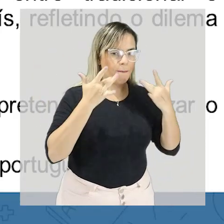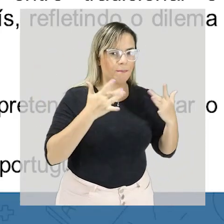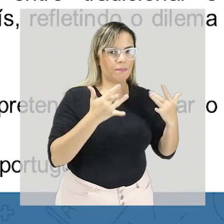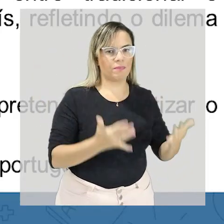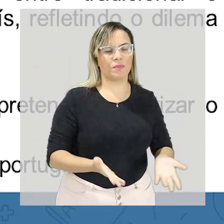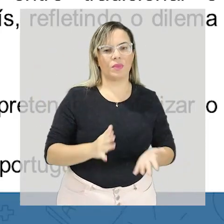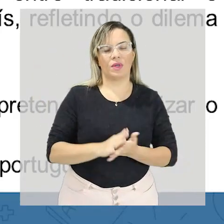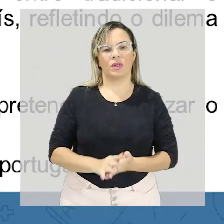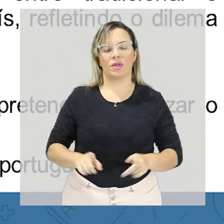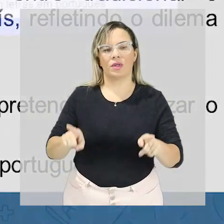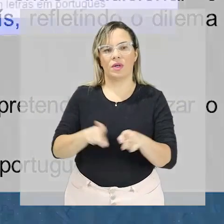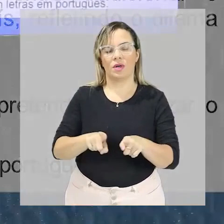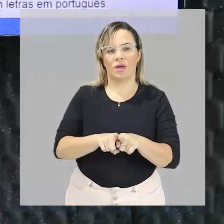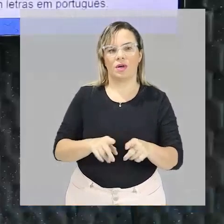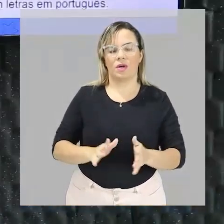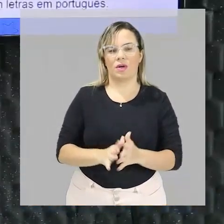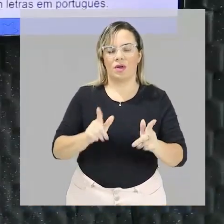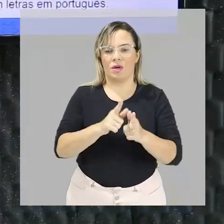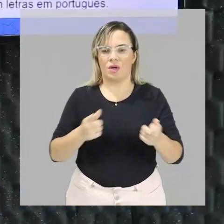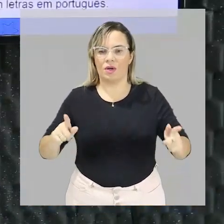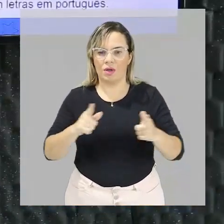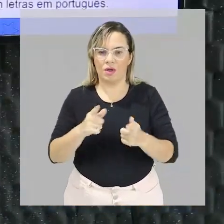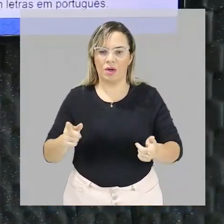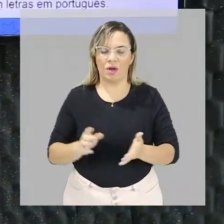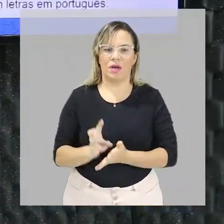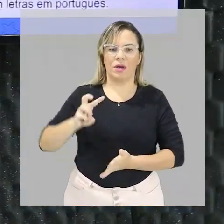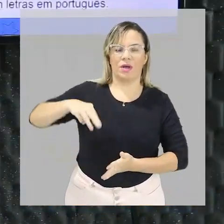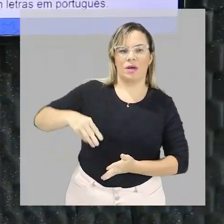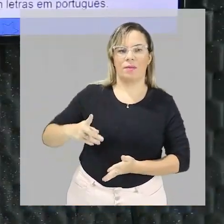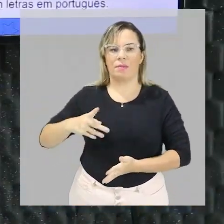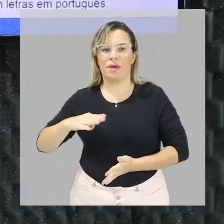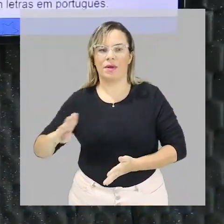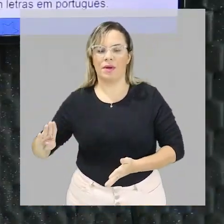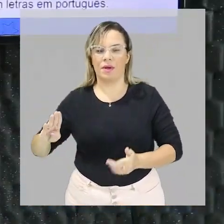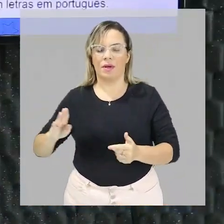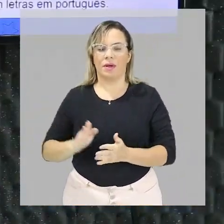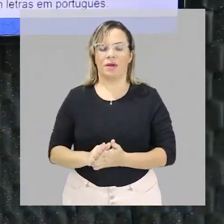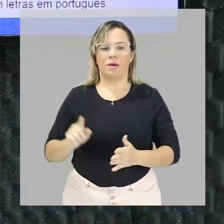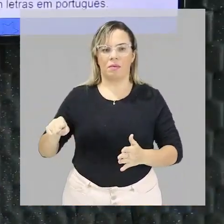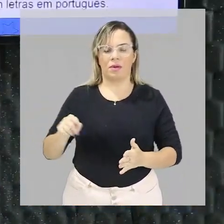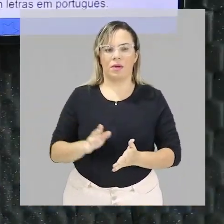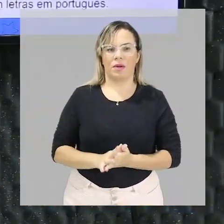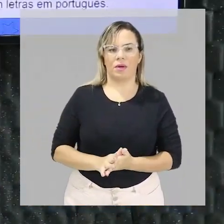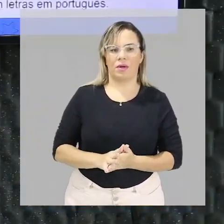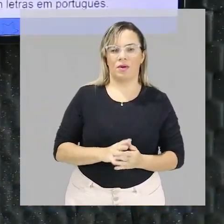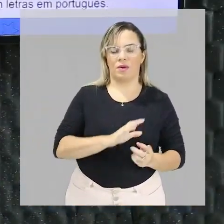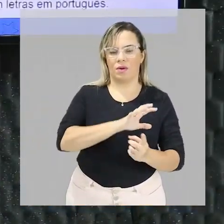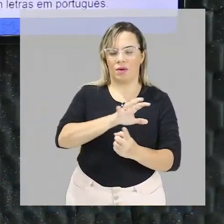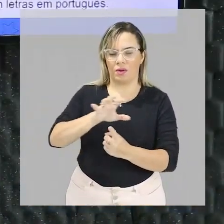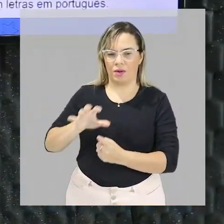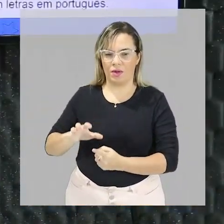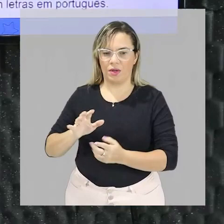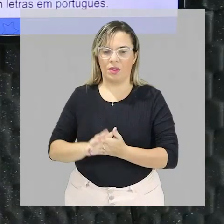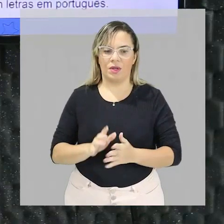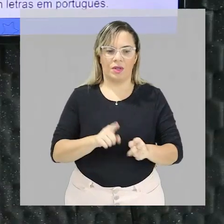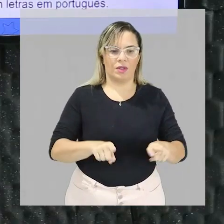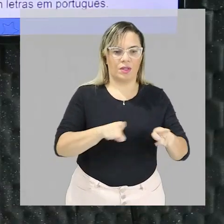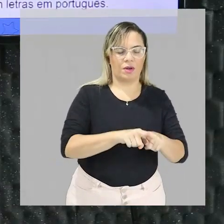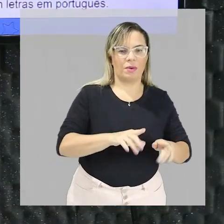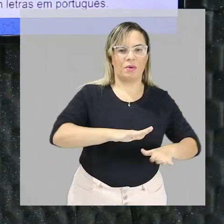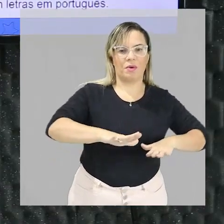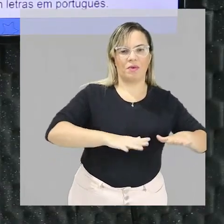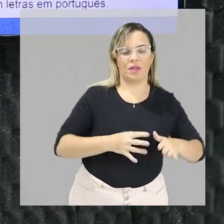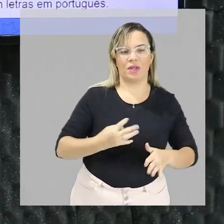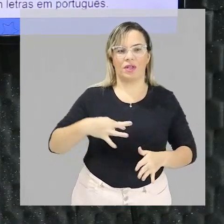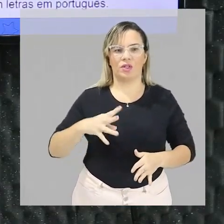até mesmo outras músicas, como a música popular brasileira, né, como basicamente o movimento da Tropicália,